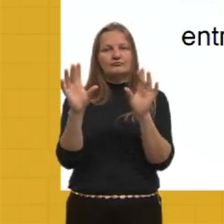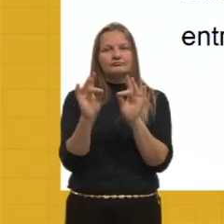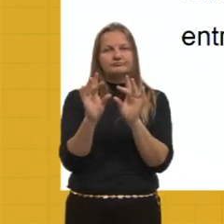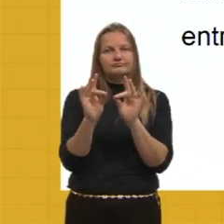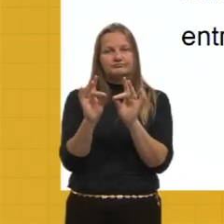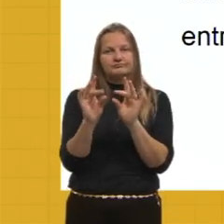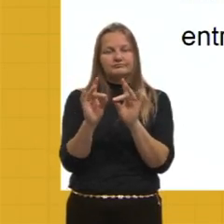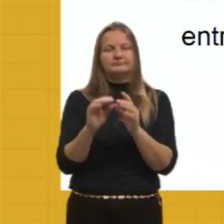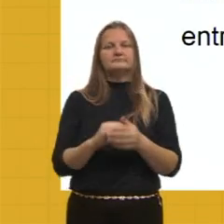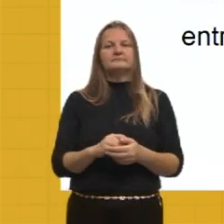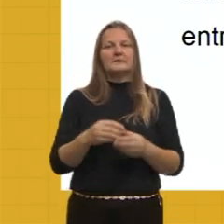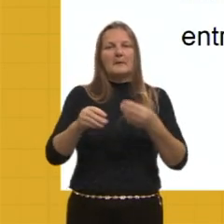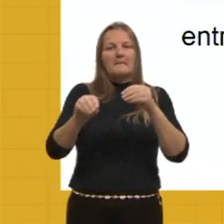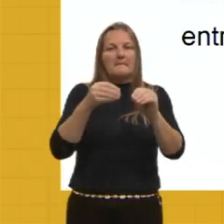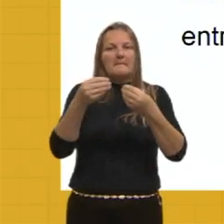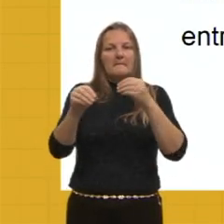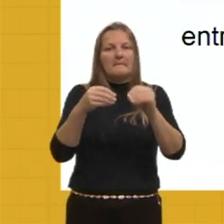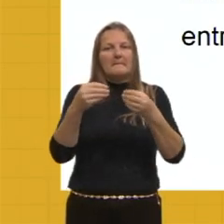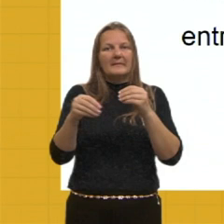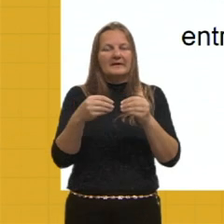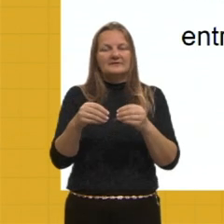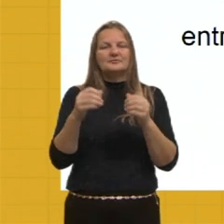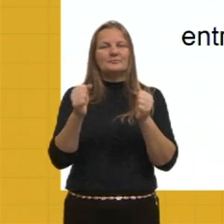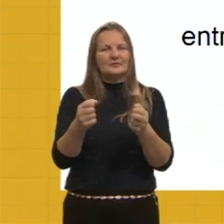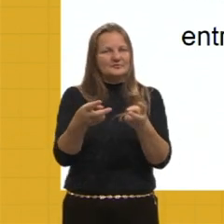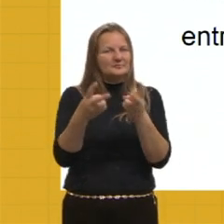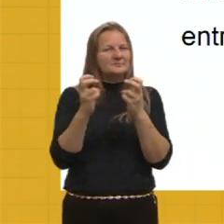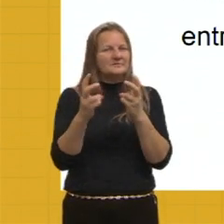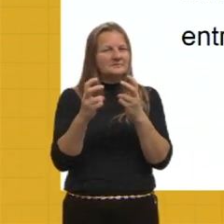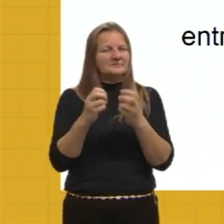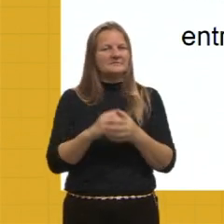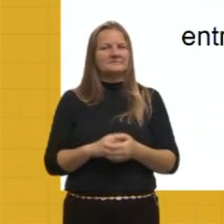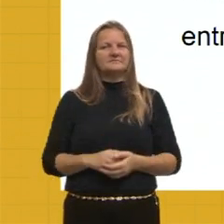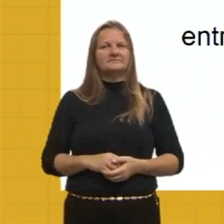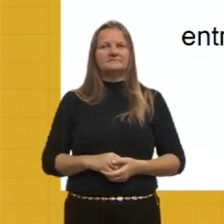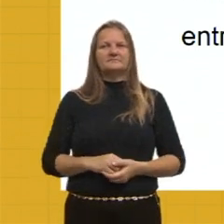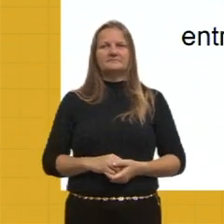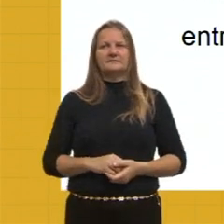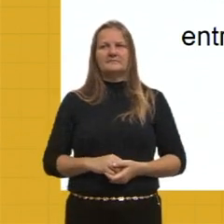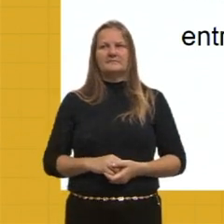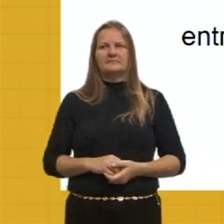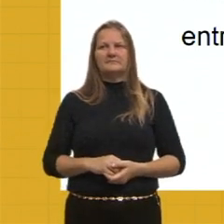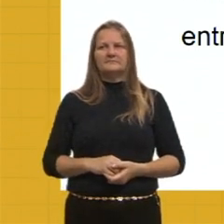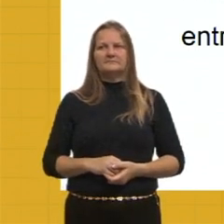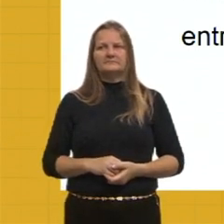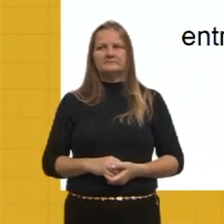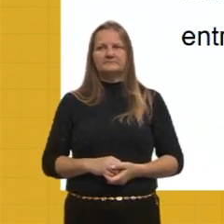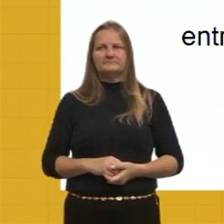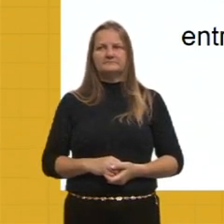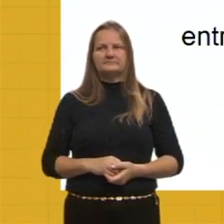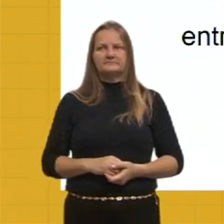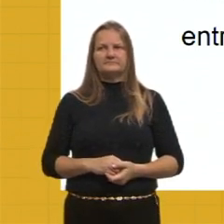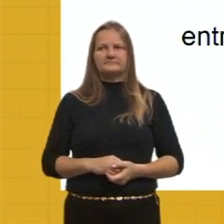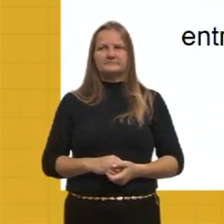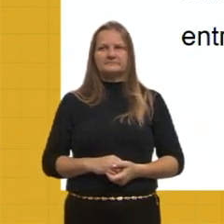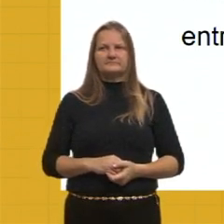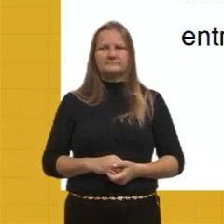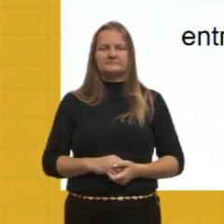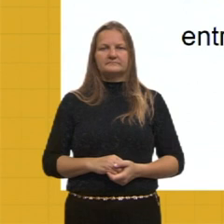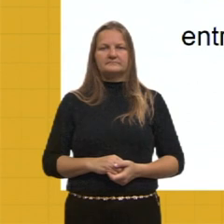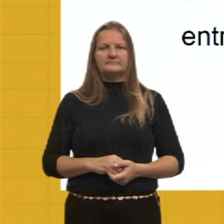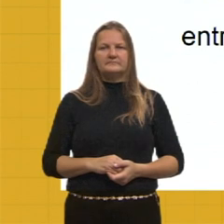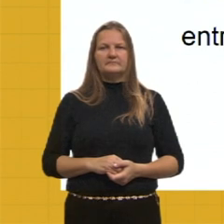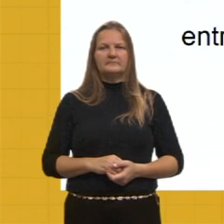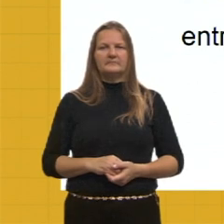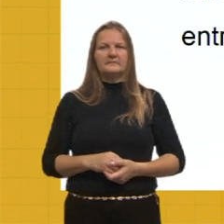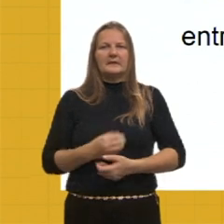tem alguns plásticos também que a gente pode perceber que vem sem o bisfenol né mamadeiras por exemplo principalmente de criança de bebê como